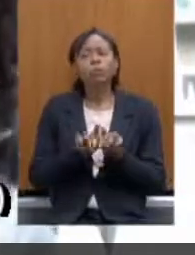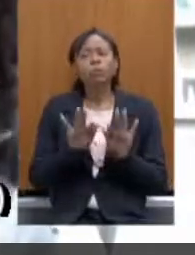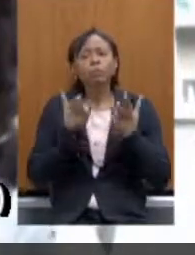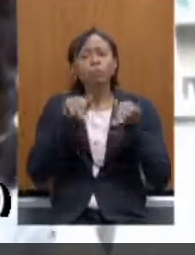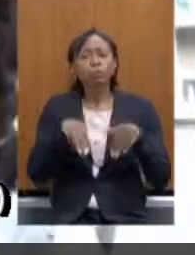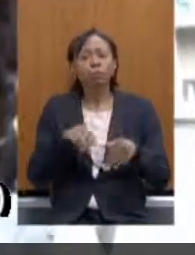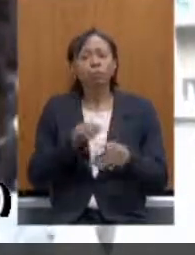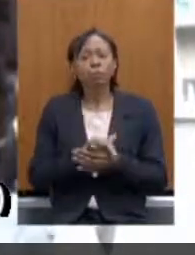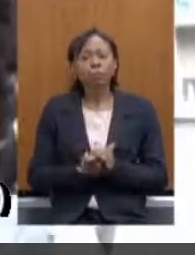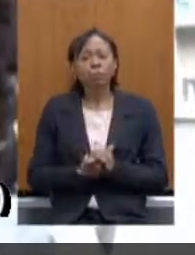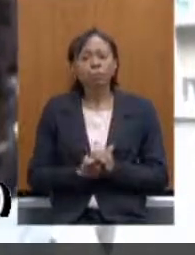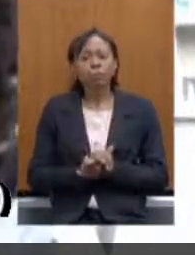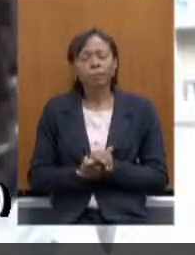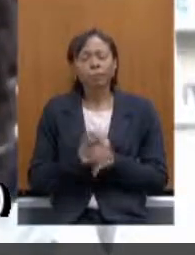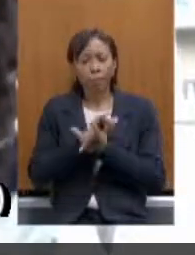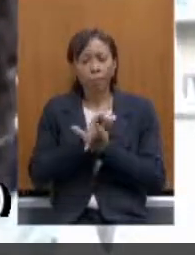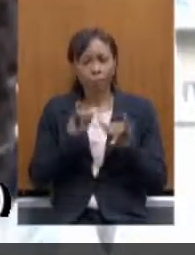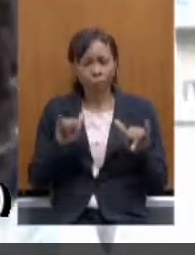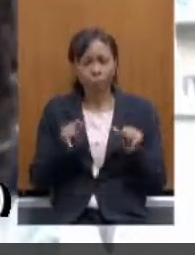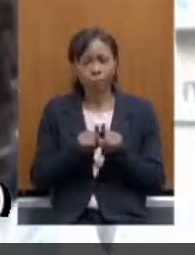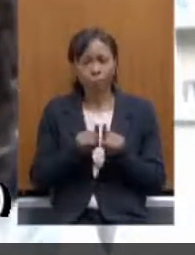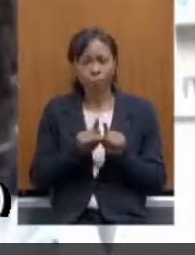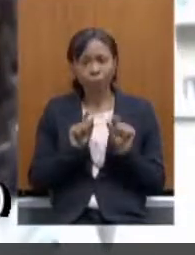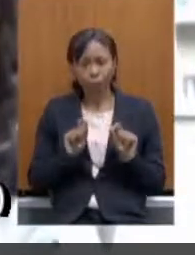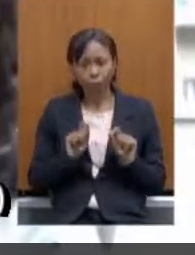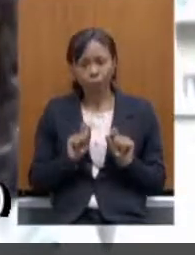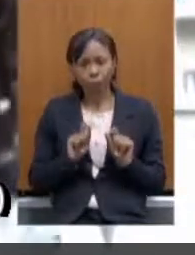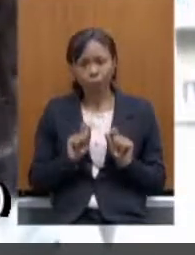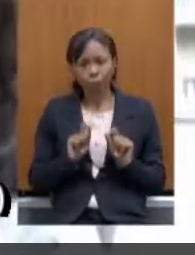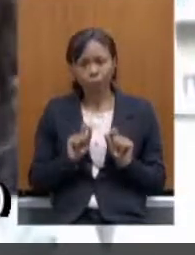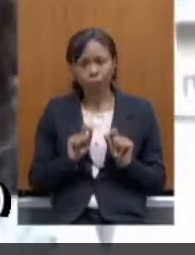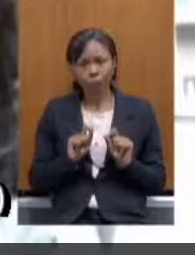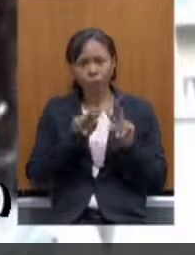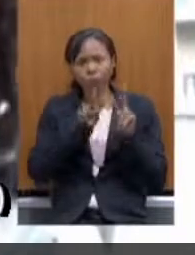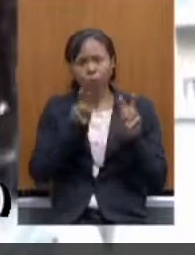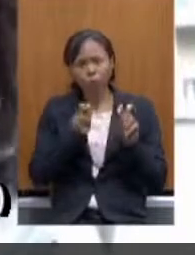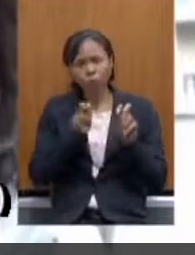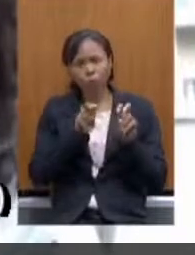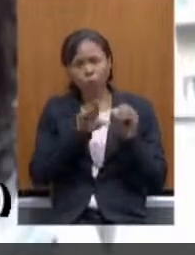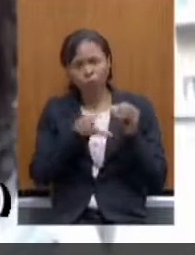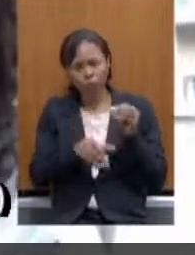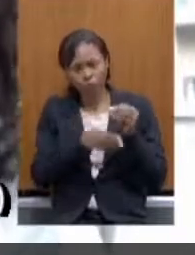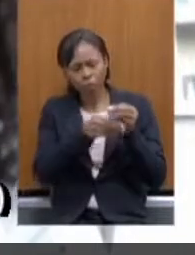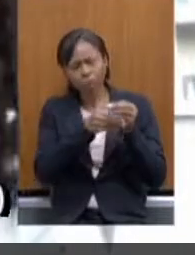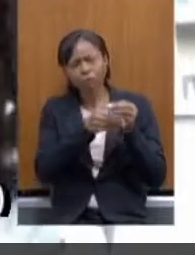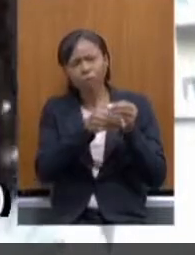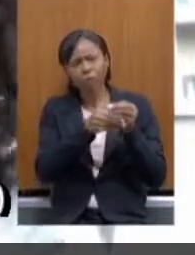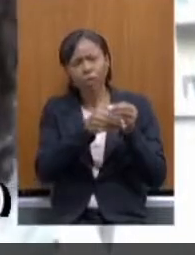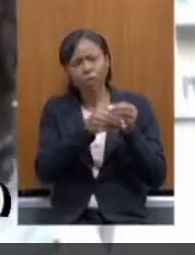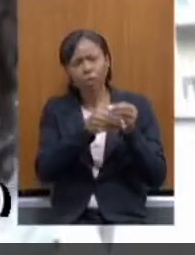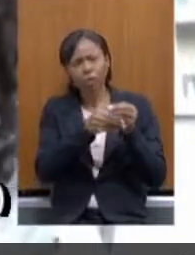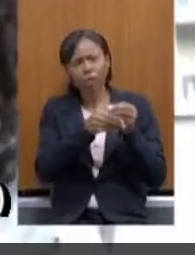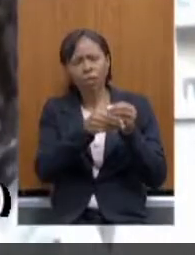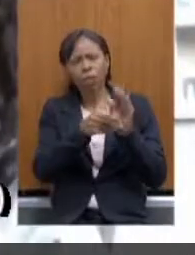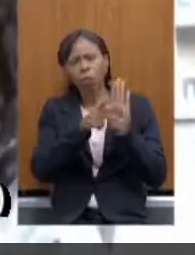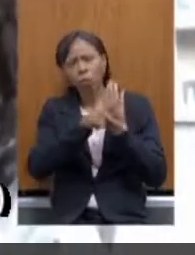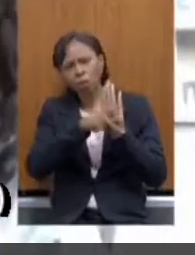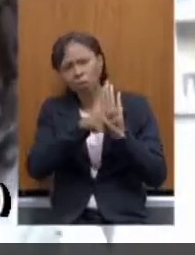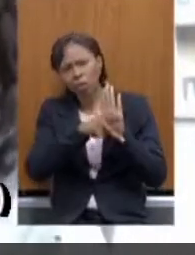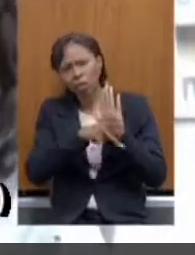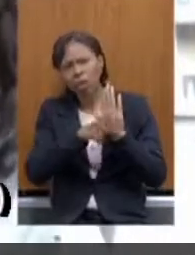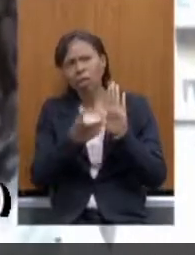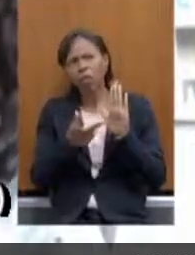eu quero dizer aqui também que em relação às emendas ao mérito do projeto